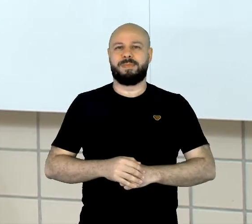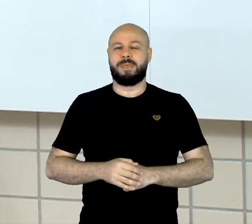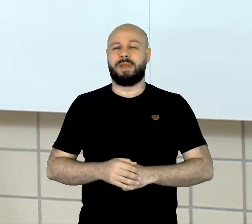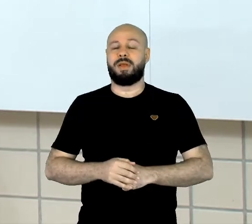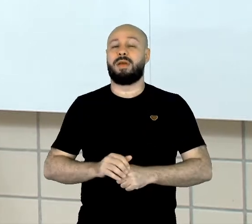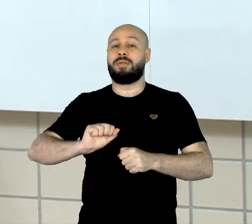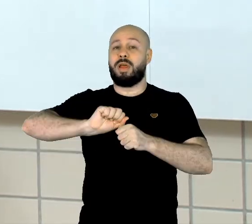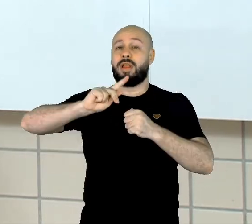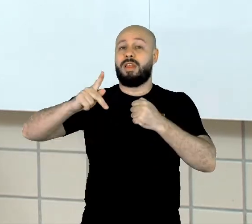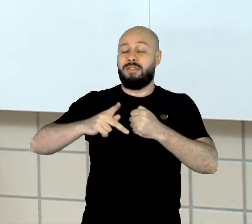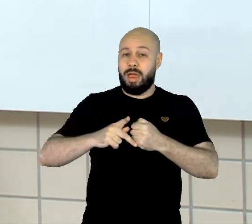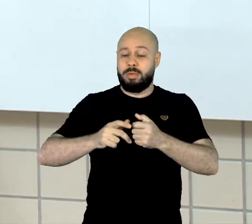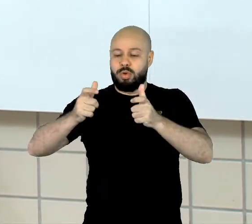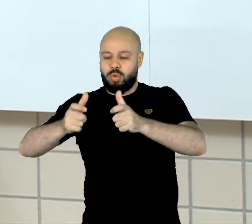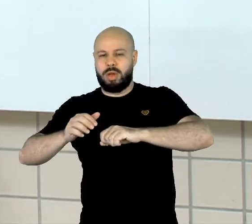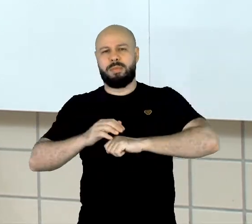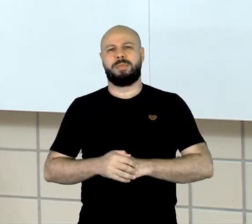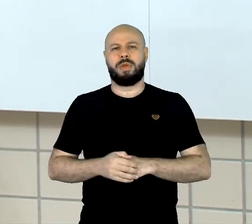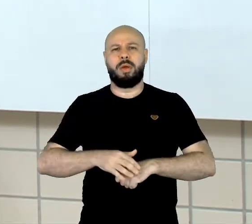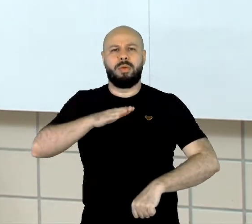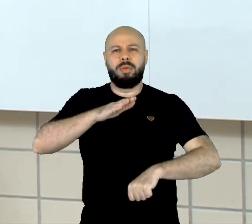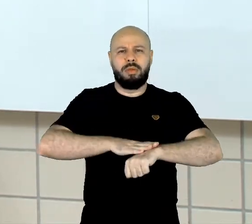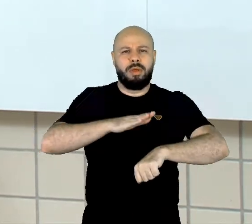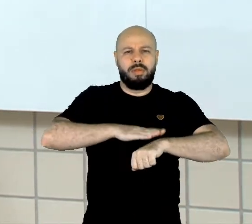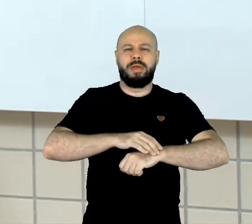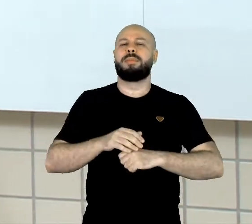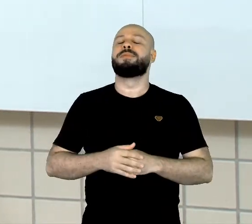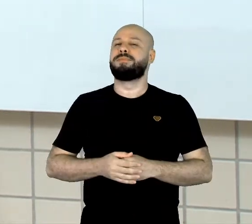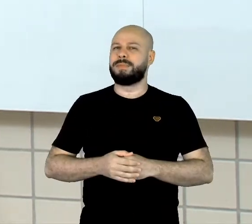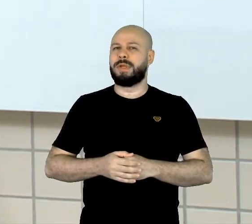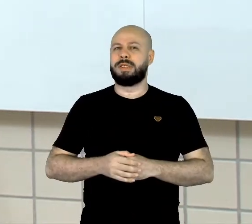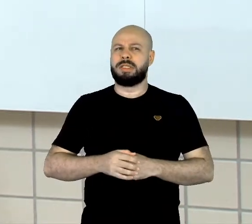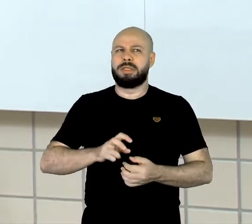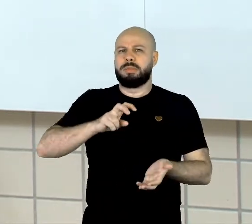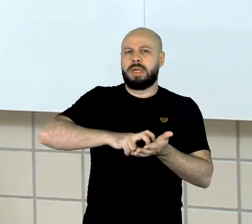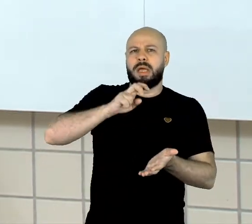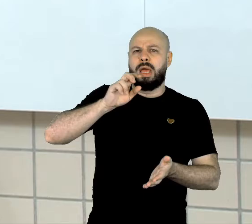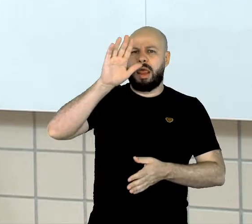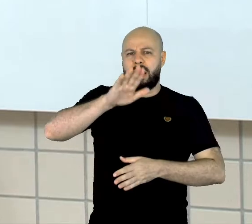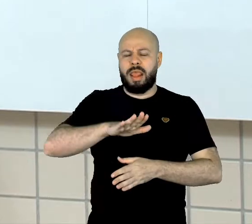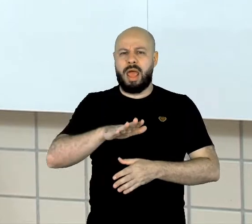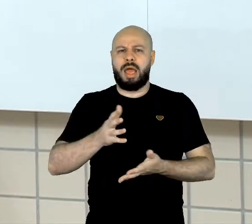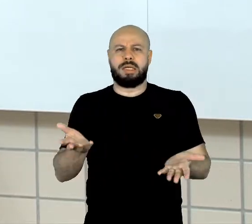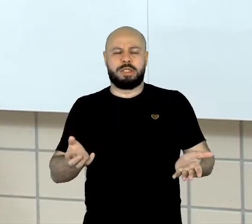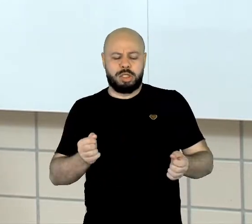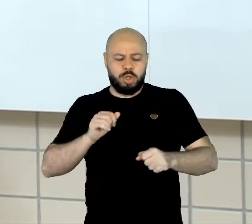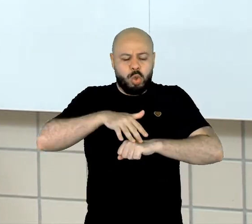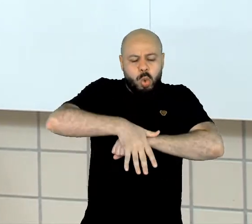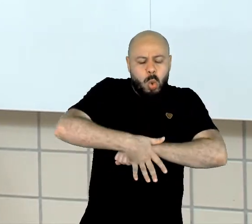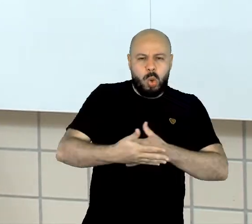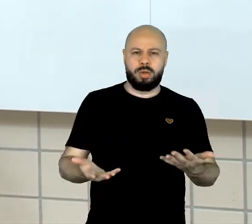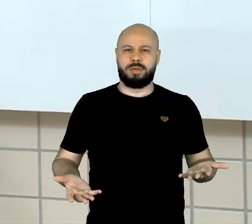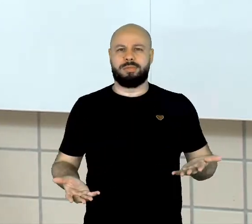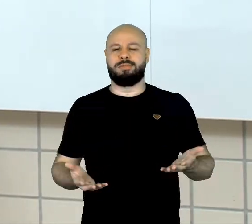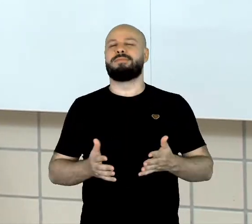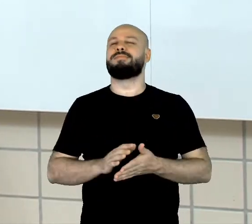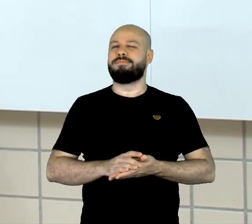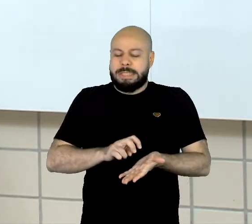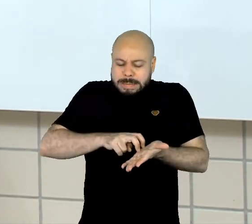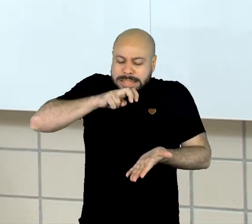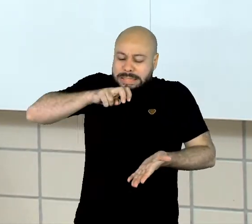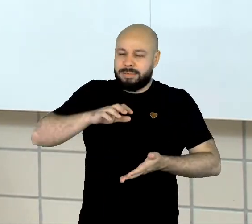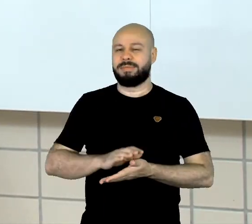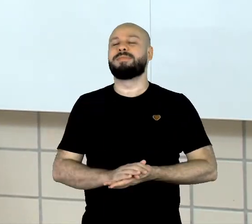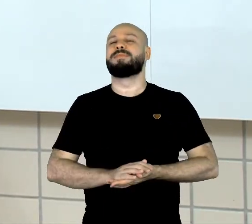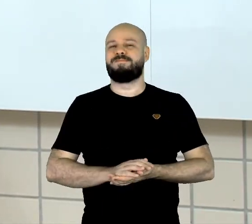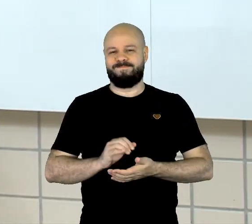de lugar, o tempo que se passa, se foi cedo, tarde, manhã, noite. Então, todos esses recursos